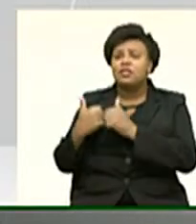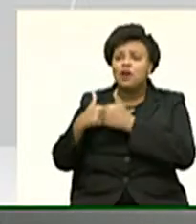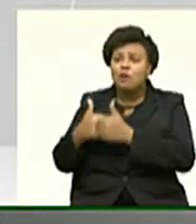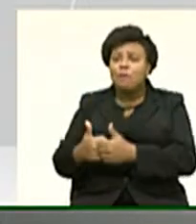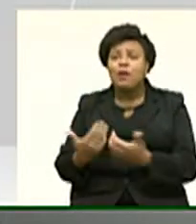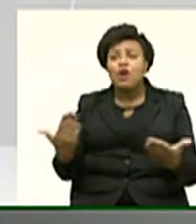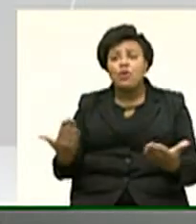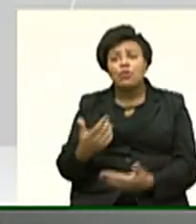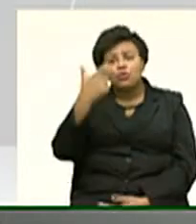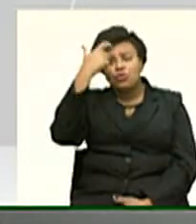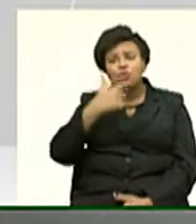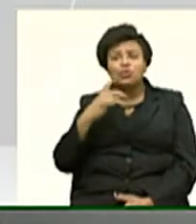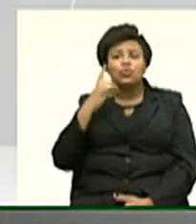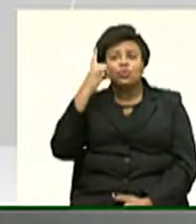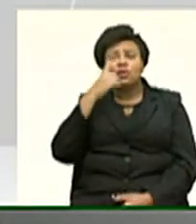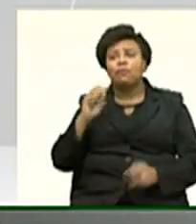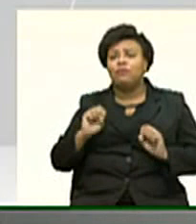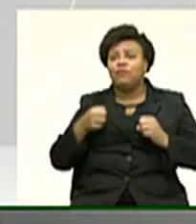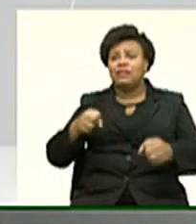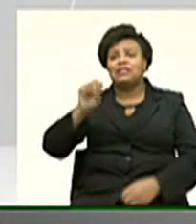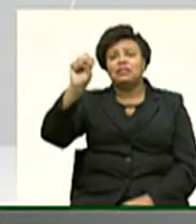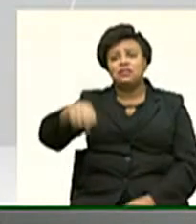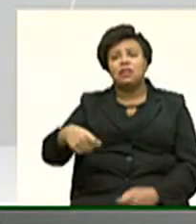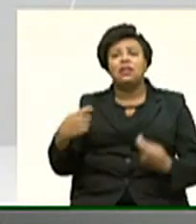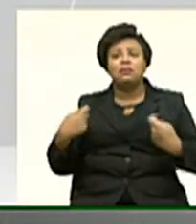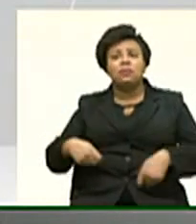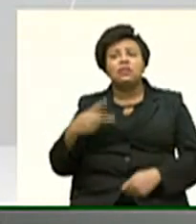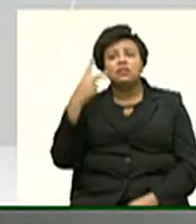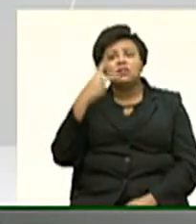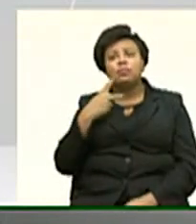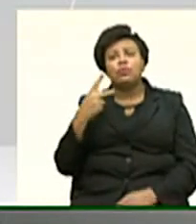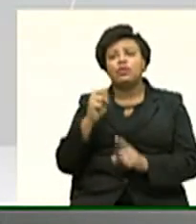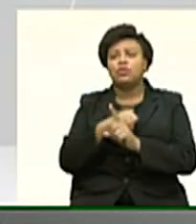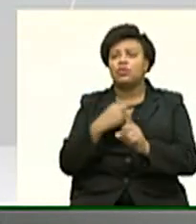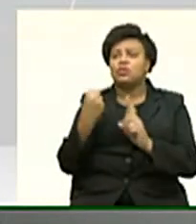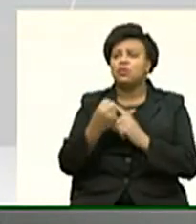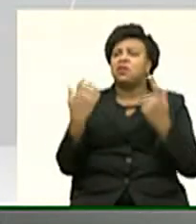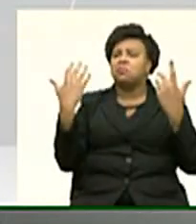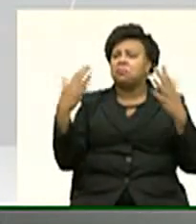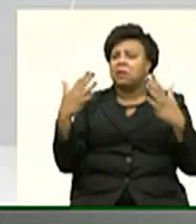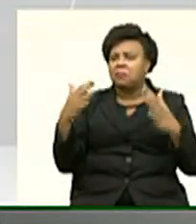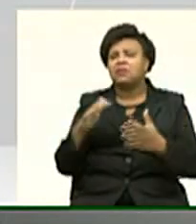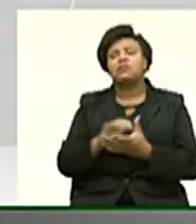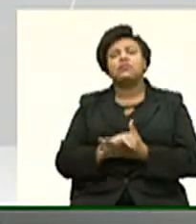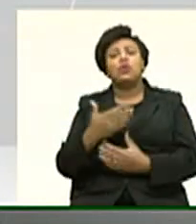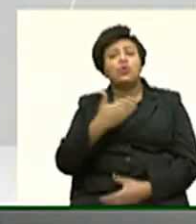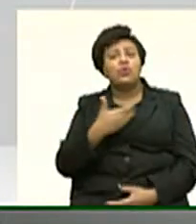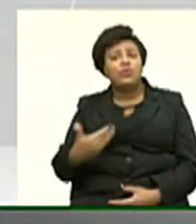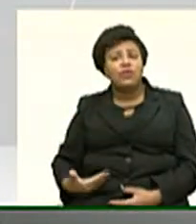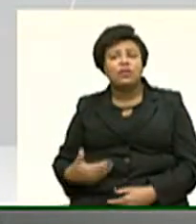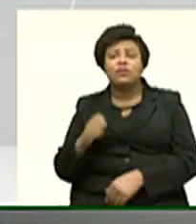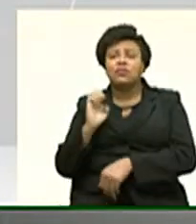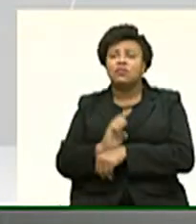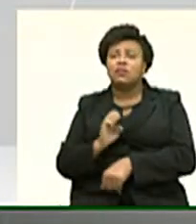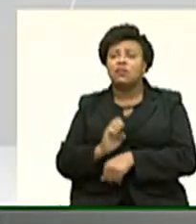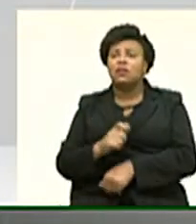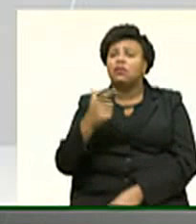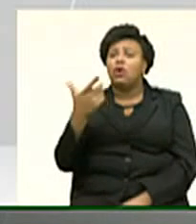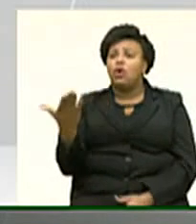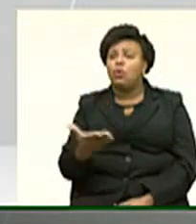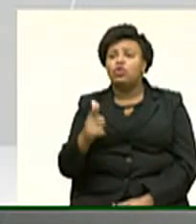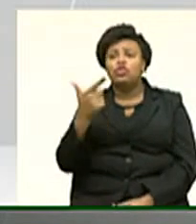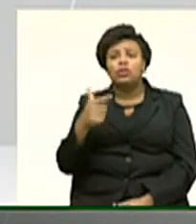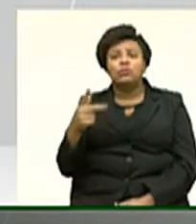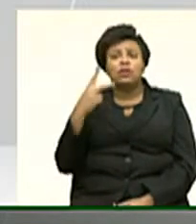hoje é deputado, e defender, sim, que tem que haver políticas sociais, e quero saudar a iniciativa. O governo estadual não tem hoje política